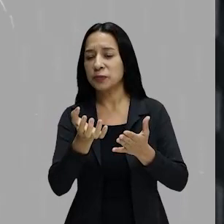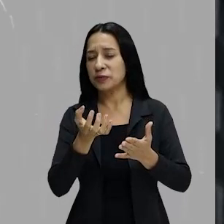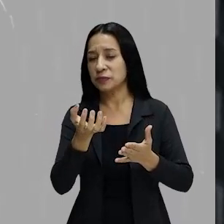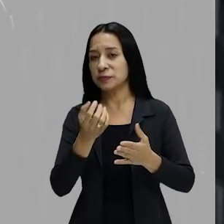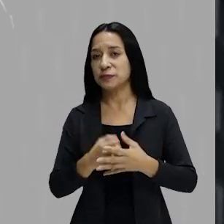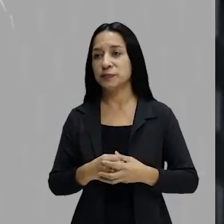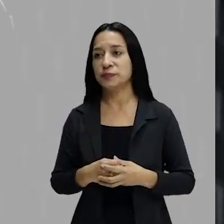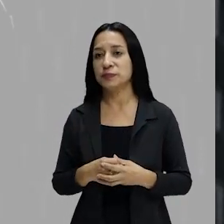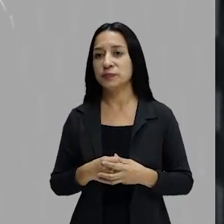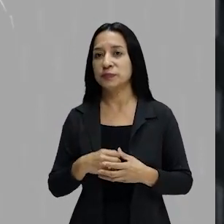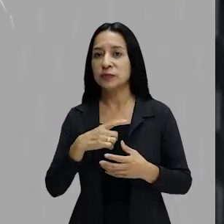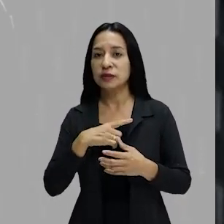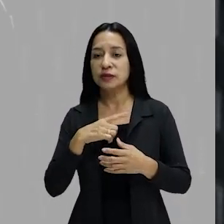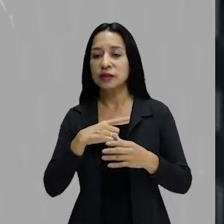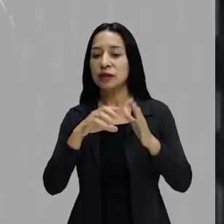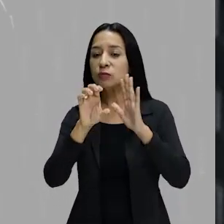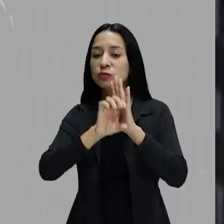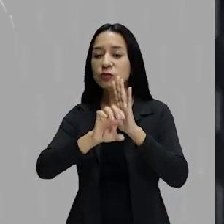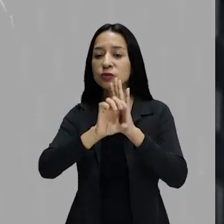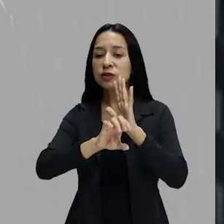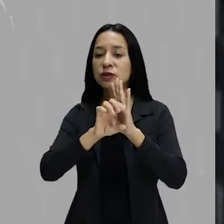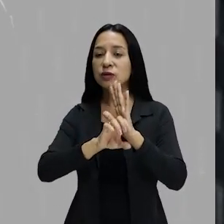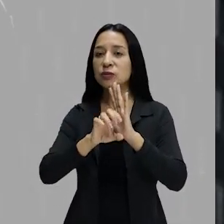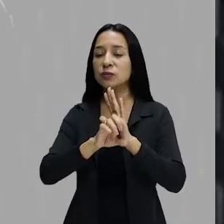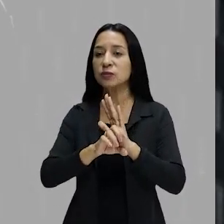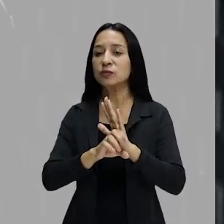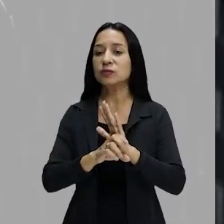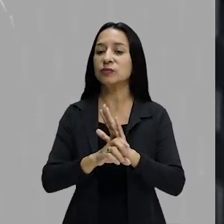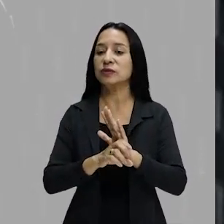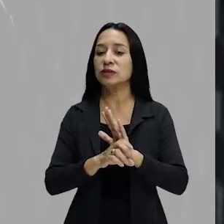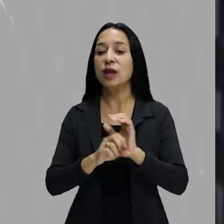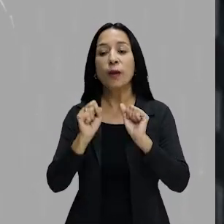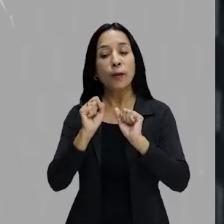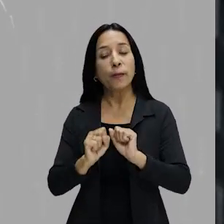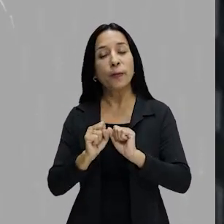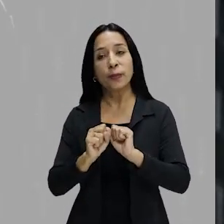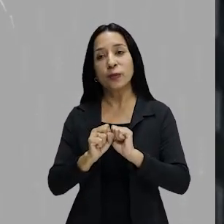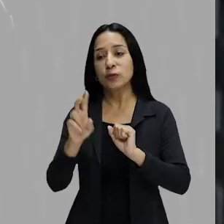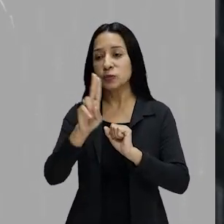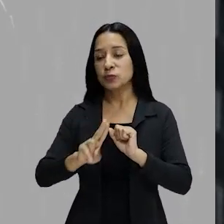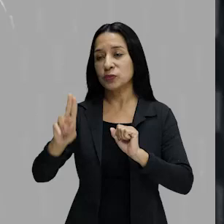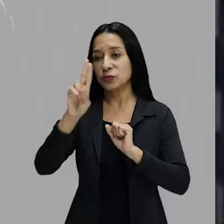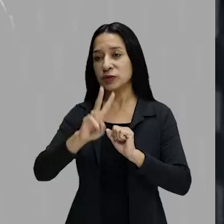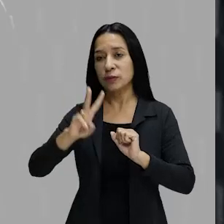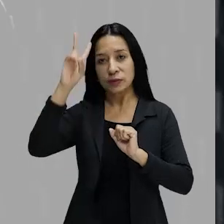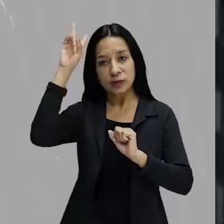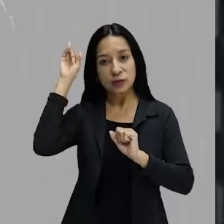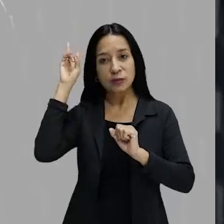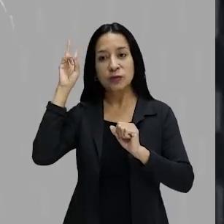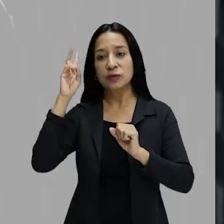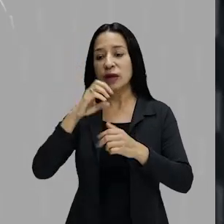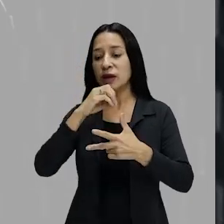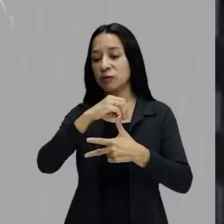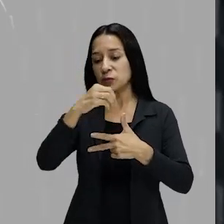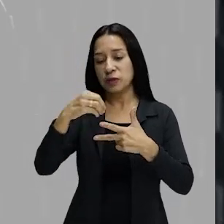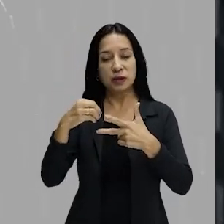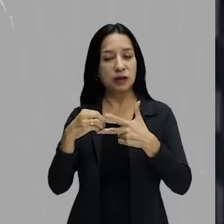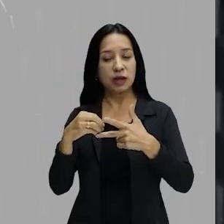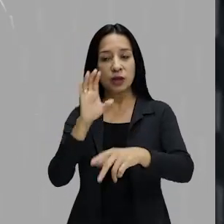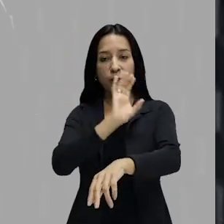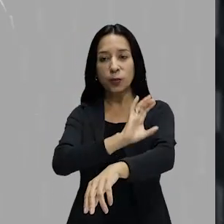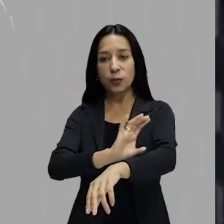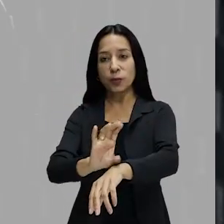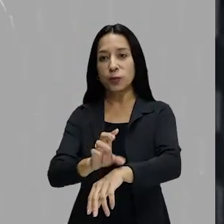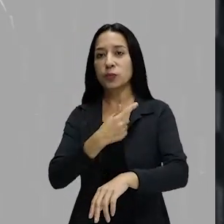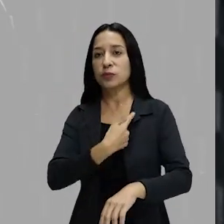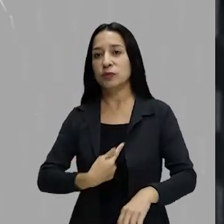quiser. Nós temos conteúdos que servem para o vestibular, para concursos públicos, para você que já não estuda há muito tempo,